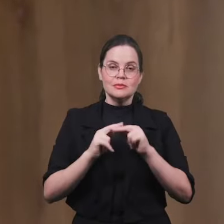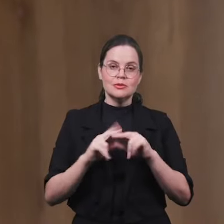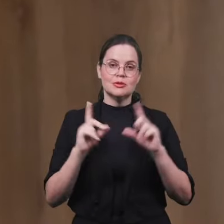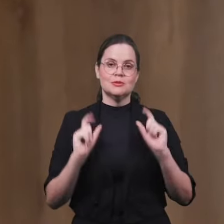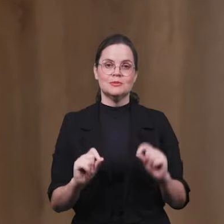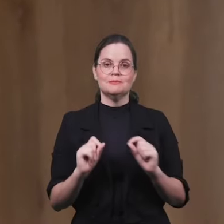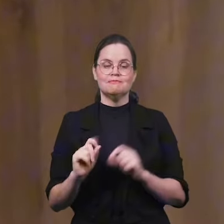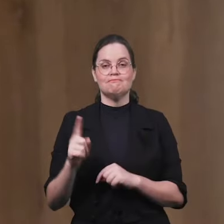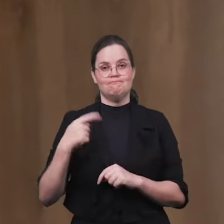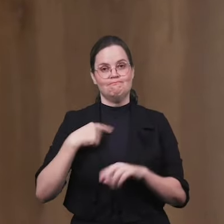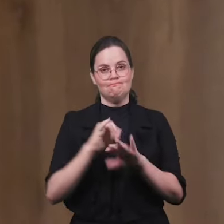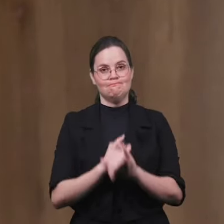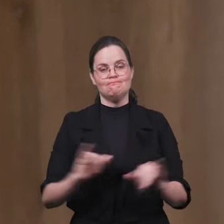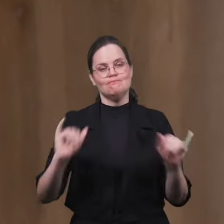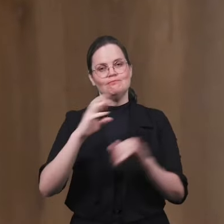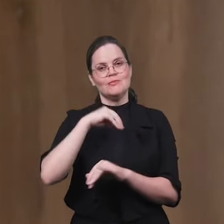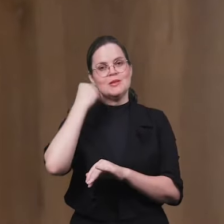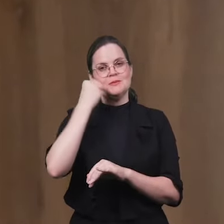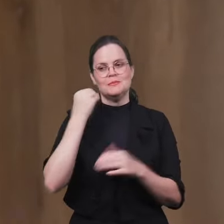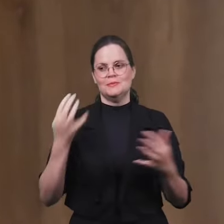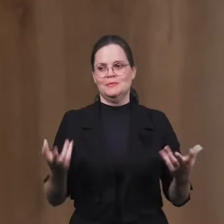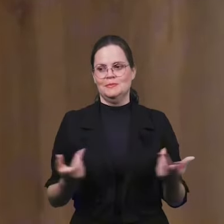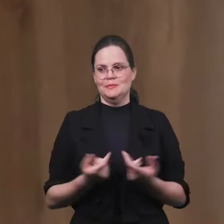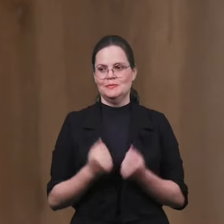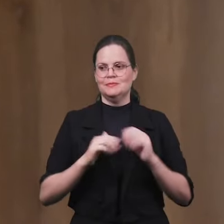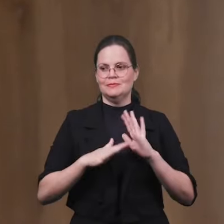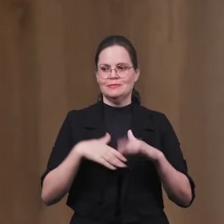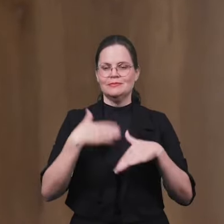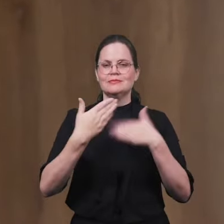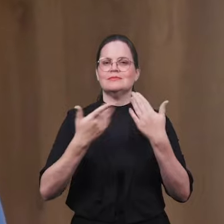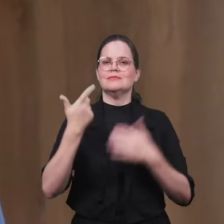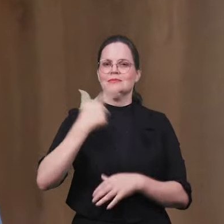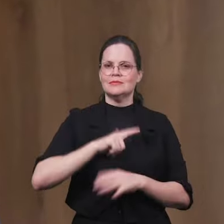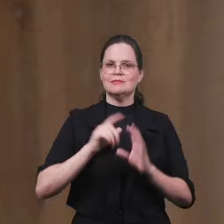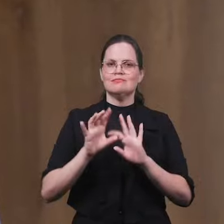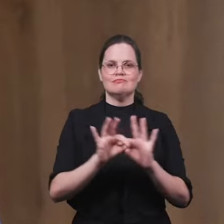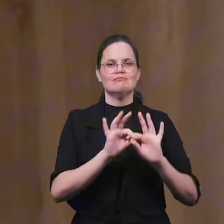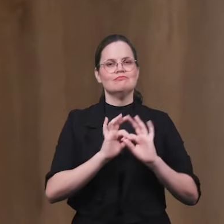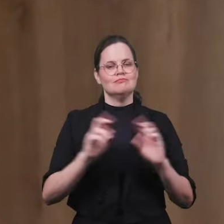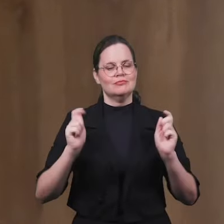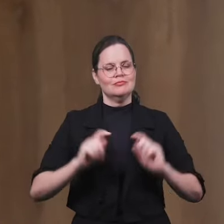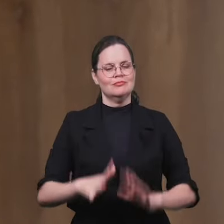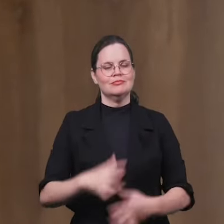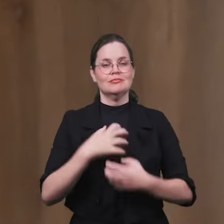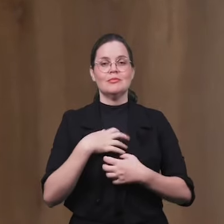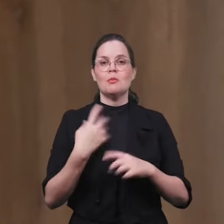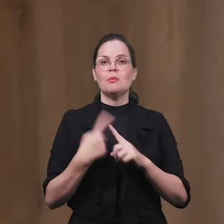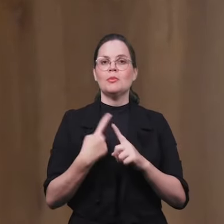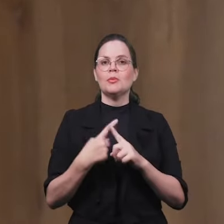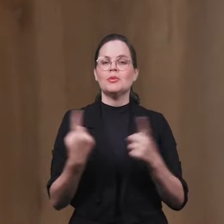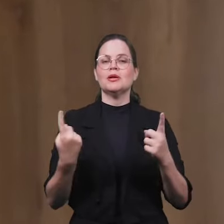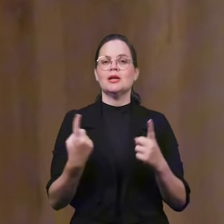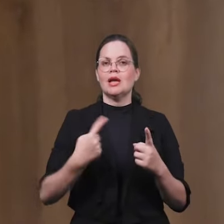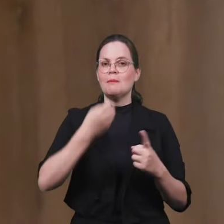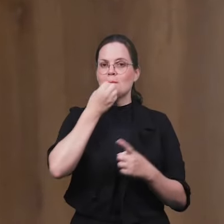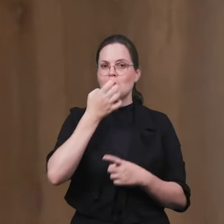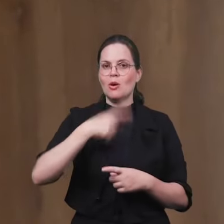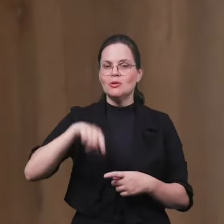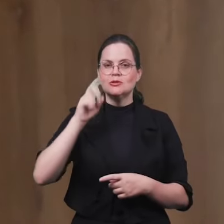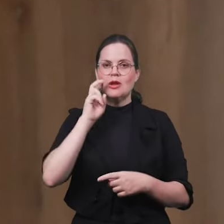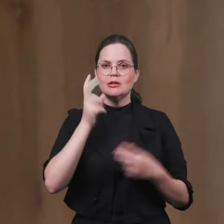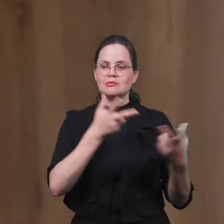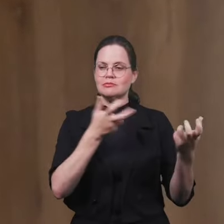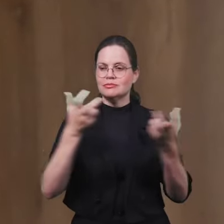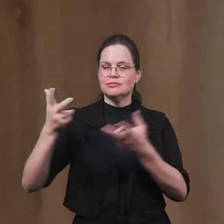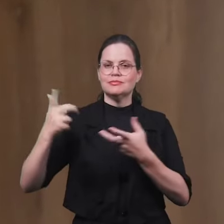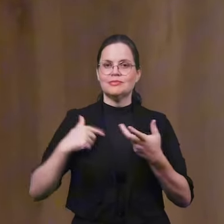E por isso digo que foi uma experiência muito edificante e renovadora também, porque é muito bom ver